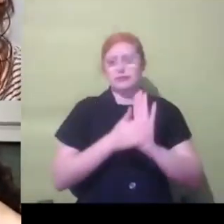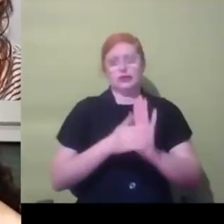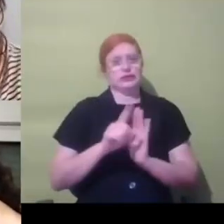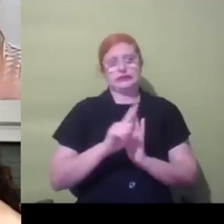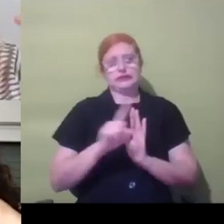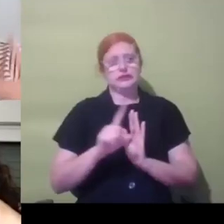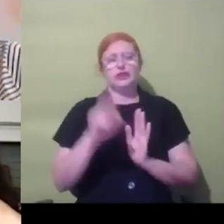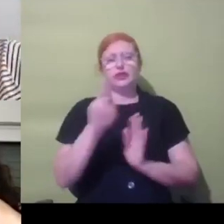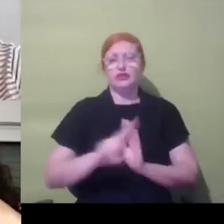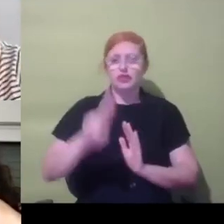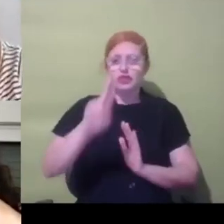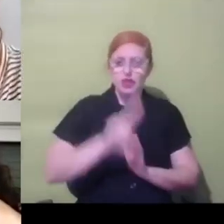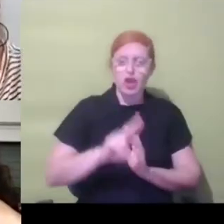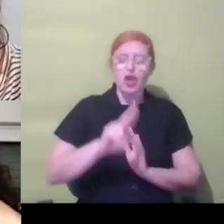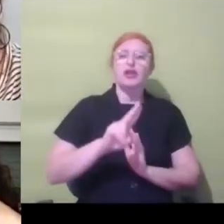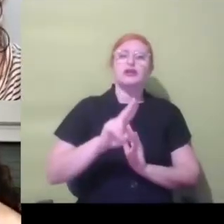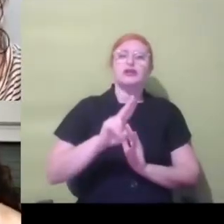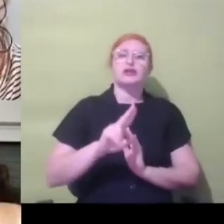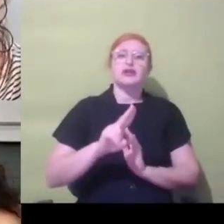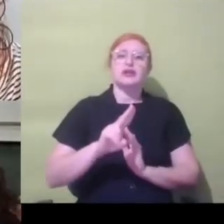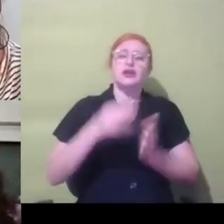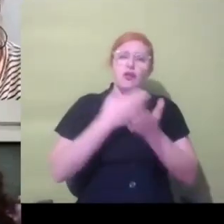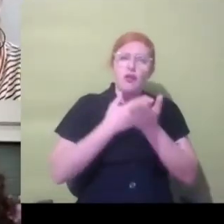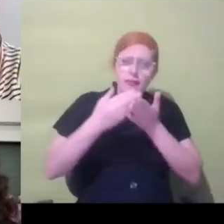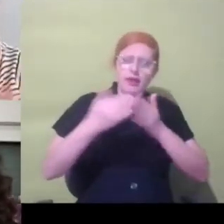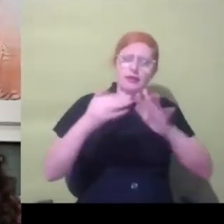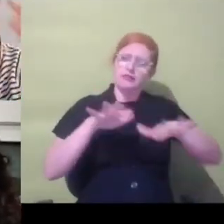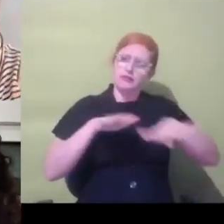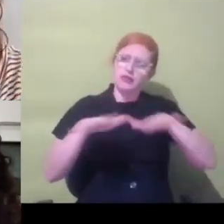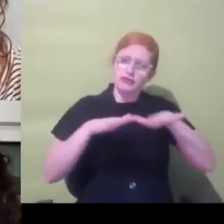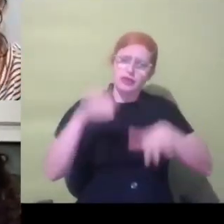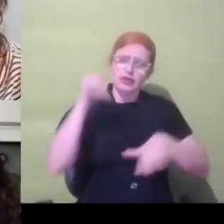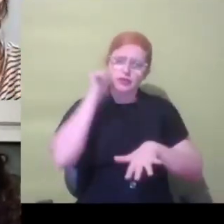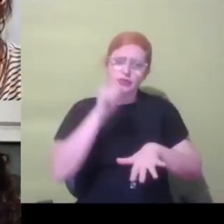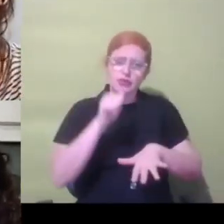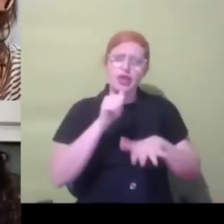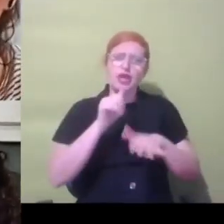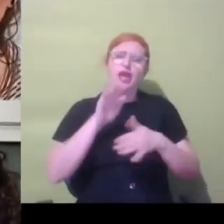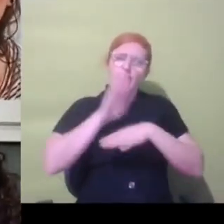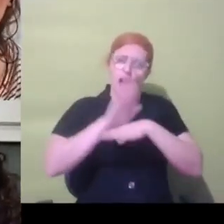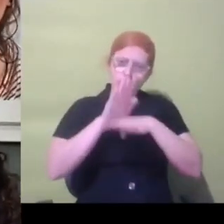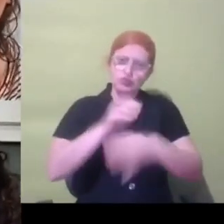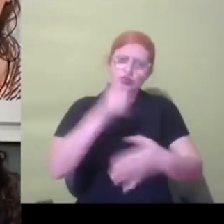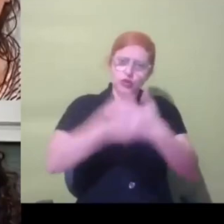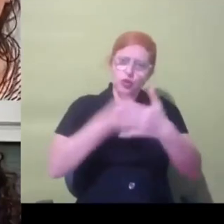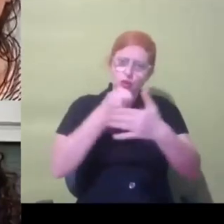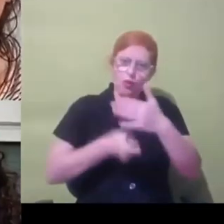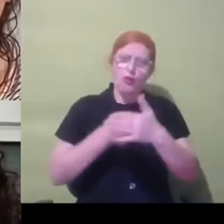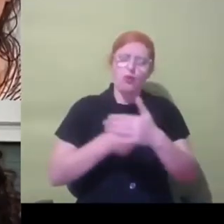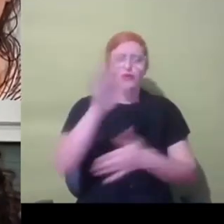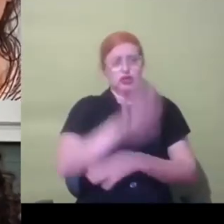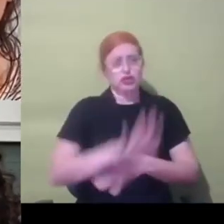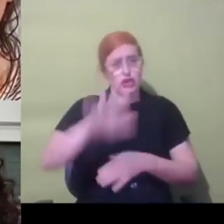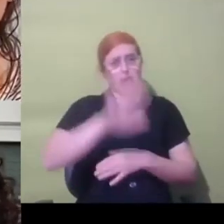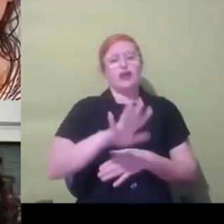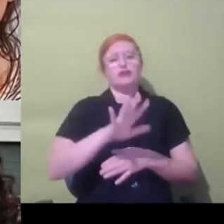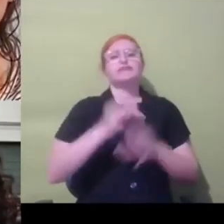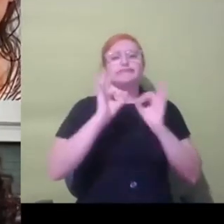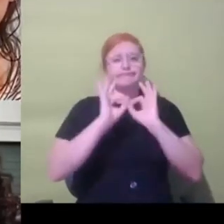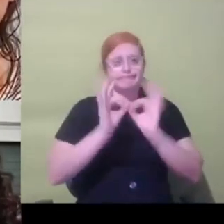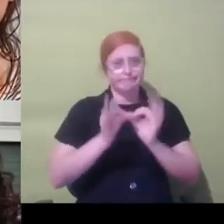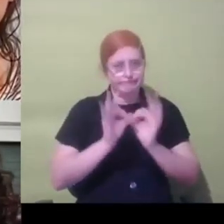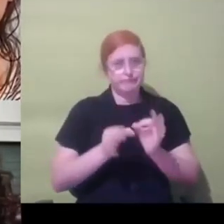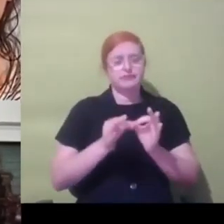essa, né? Ser uma universidade que parta dos movimentos de mulheres, que possa contribuir com a luta de modo geral. É